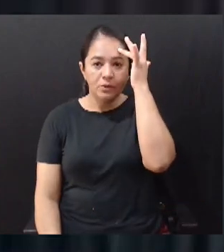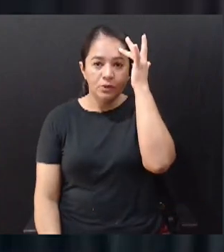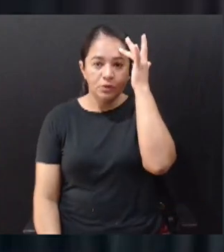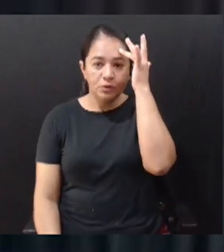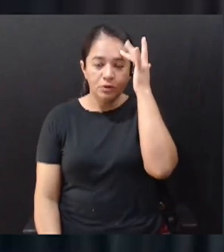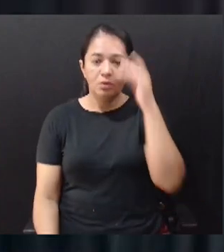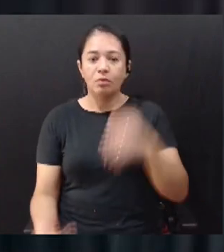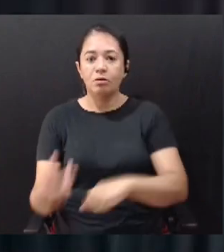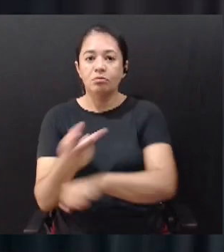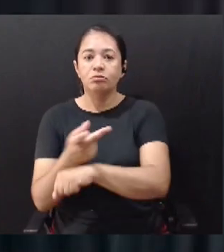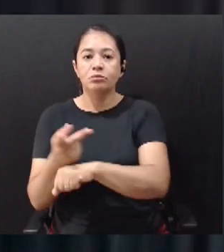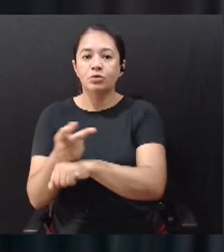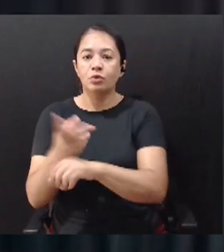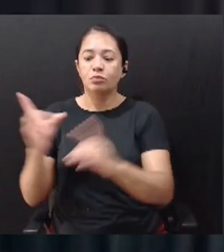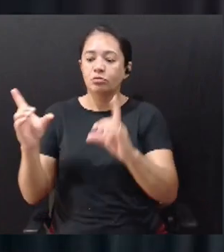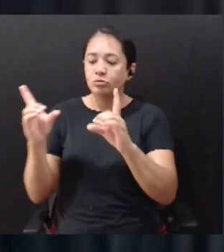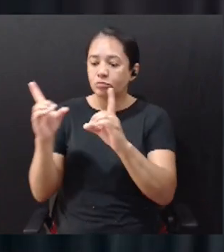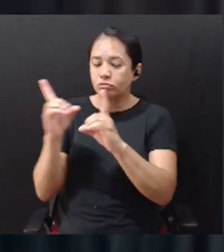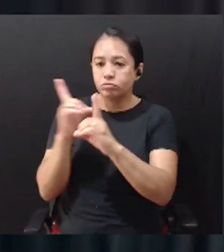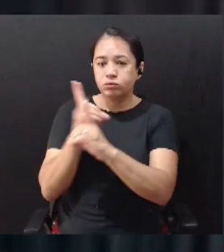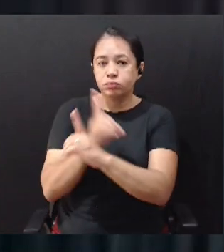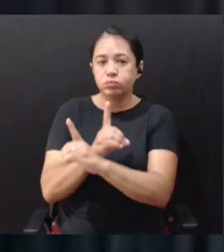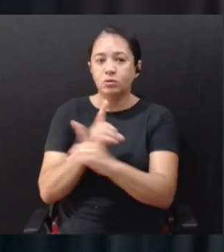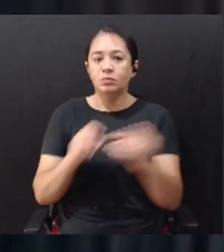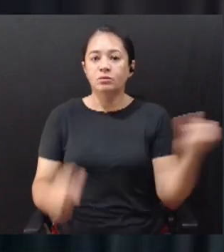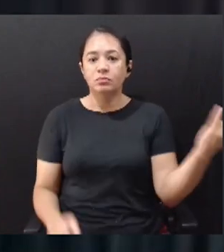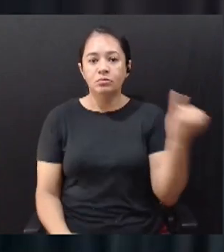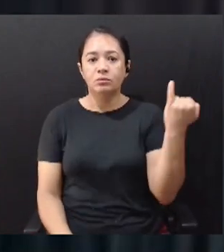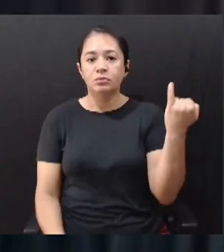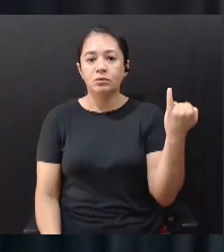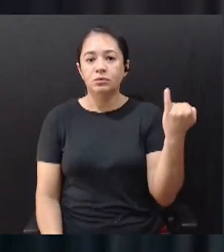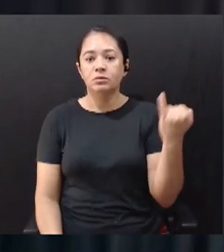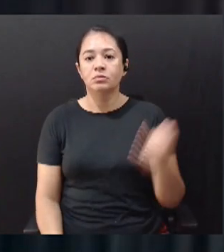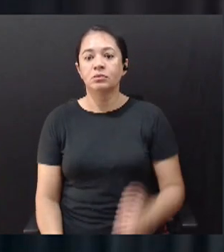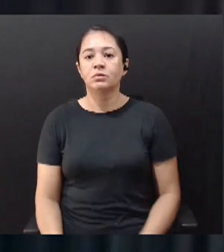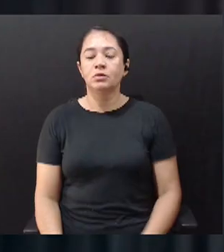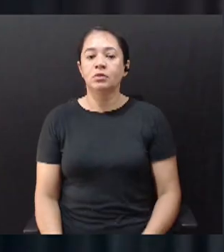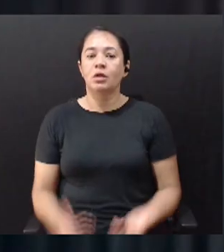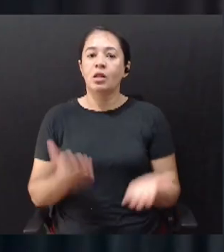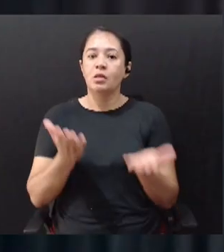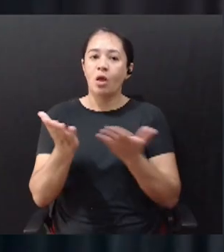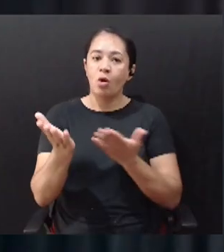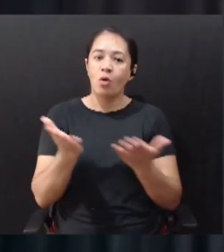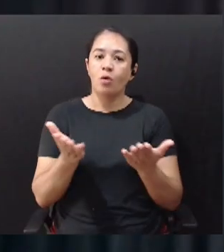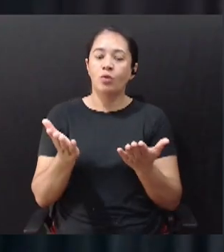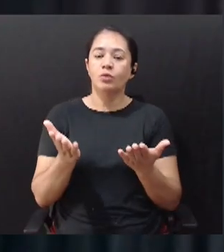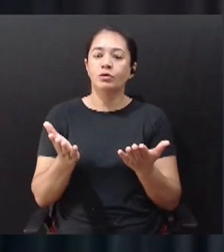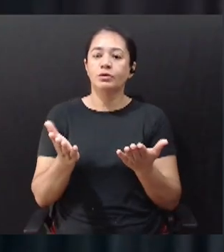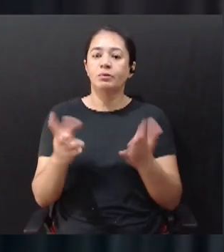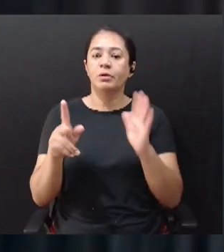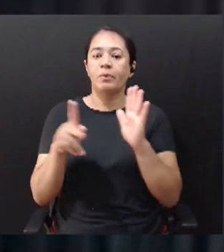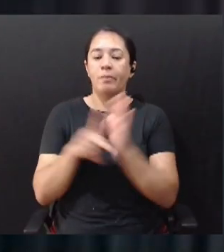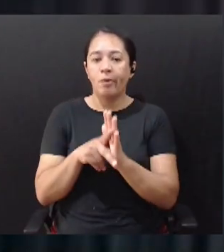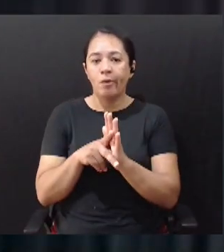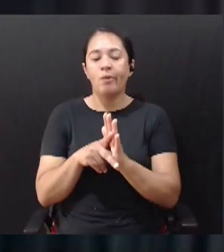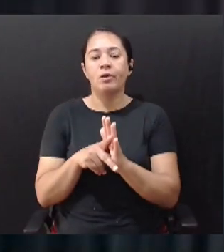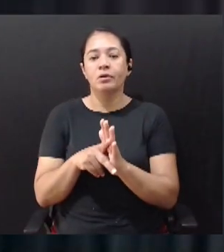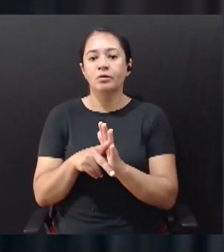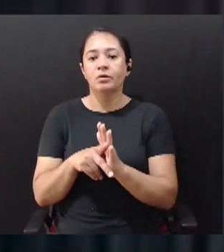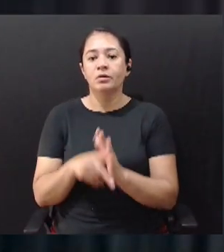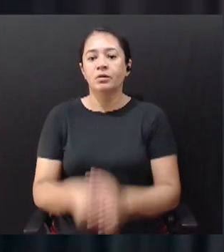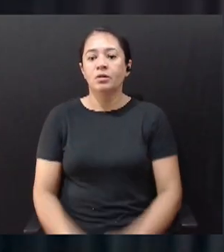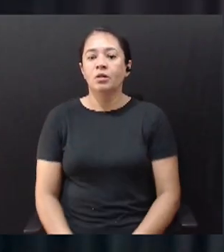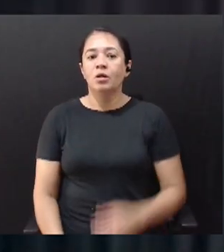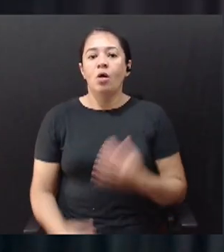esse diagnóstico, né, é importante para poder ter um tratamento direcionado para isso, então o quanto que o